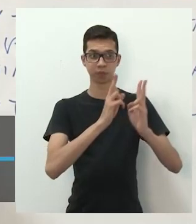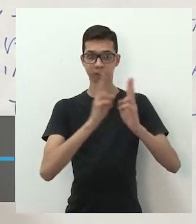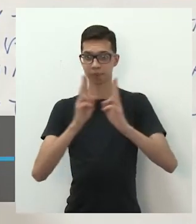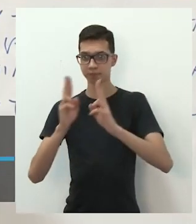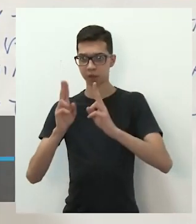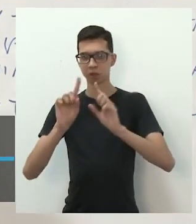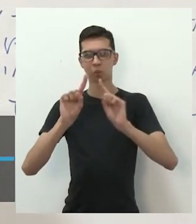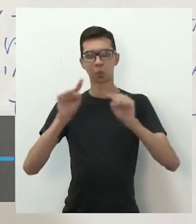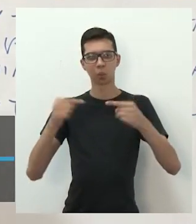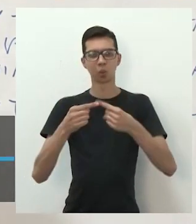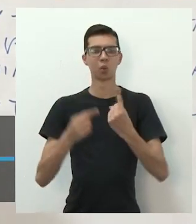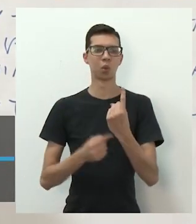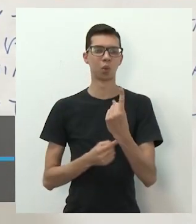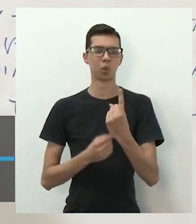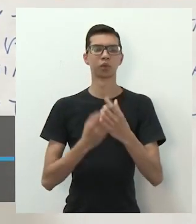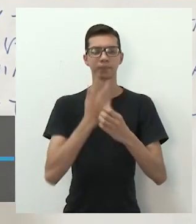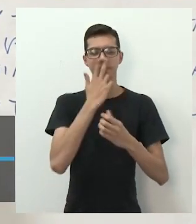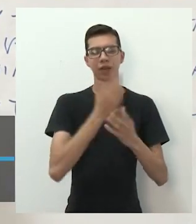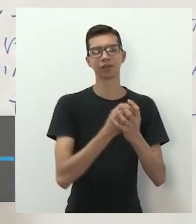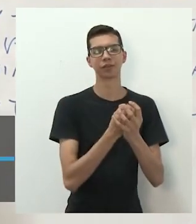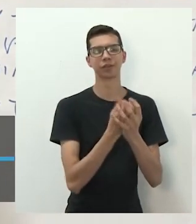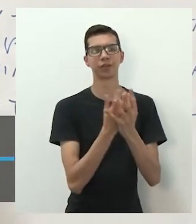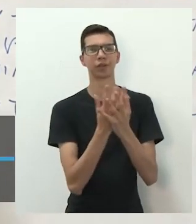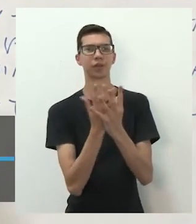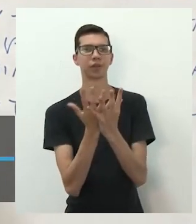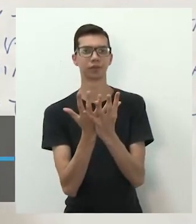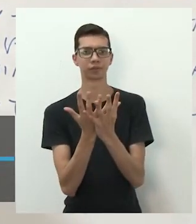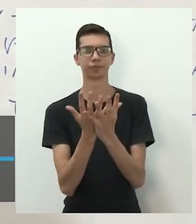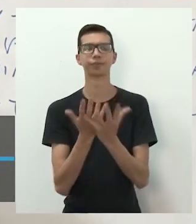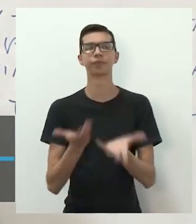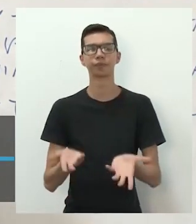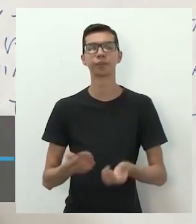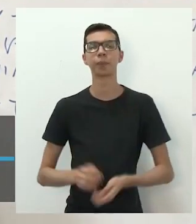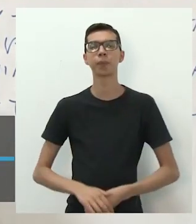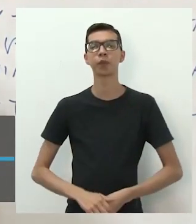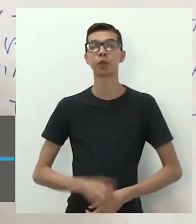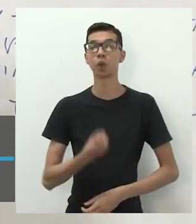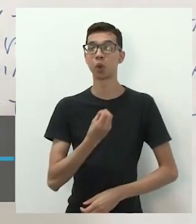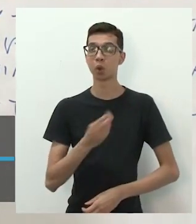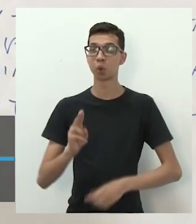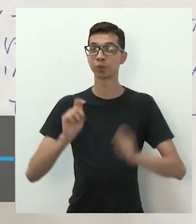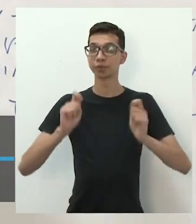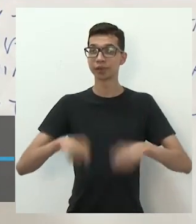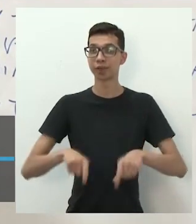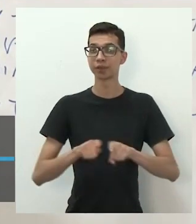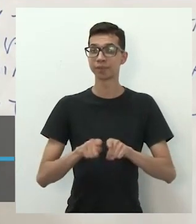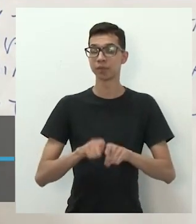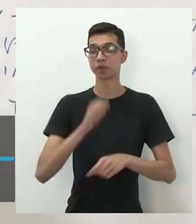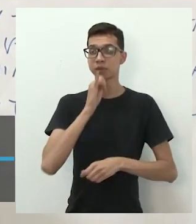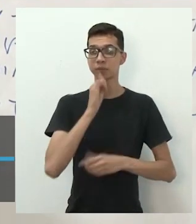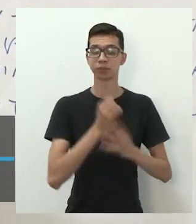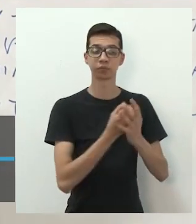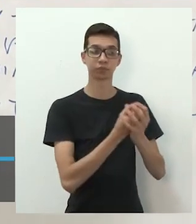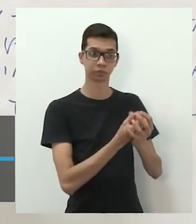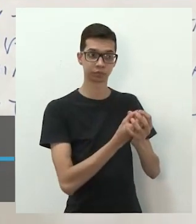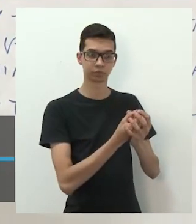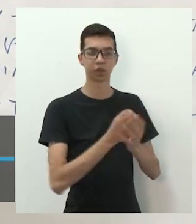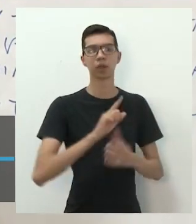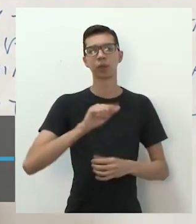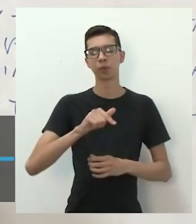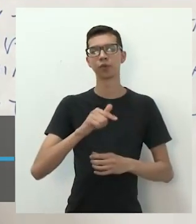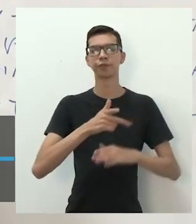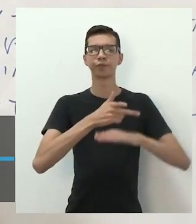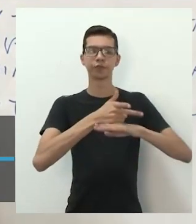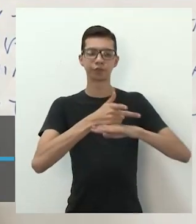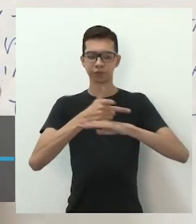a sobreposição de imagens, para dar um efeito ainda mais realista. Ou seja, você gravava primeiro a rosa de um jeito, depois de outro, e depois, na